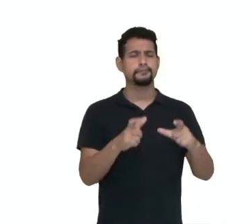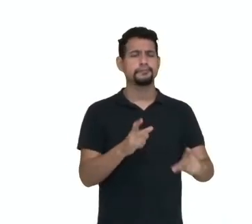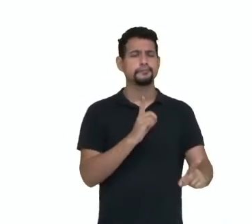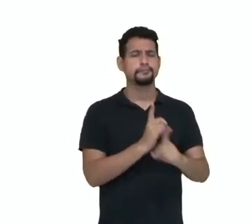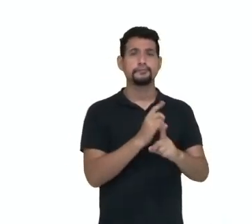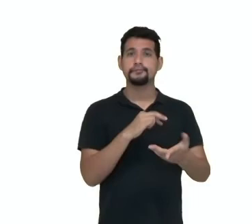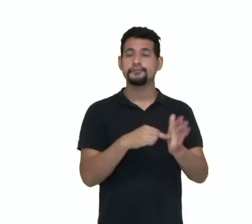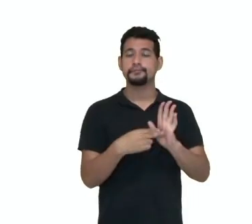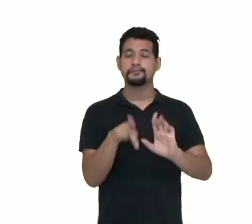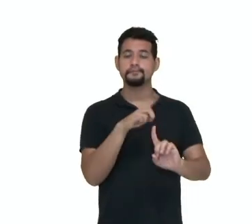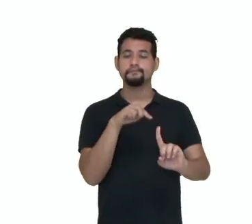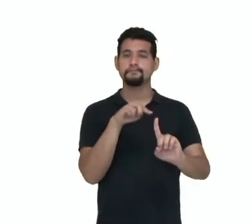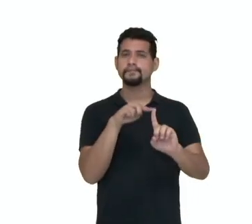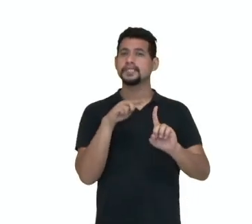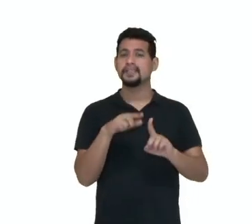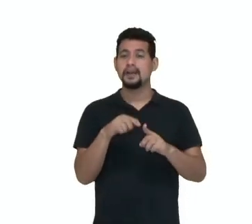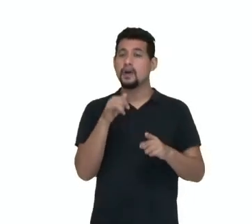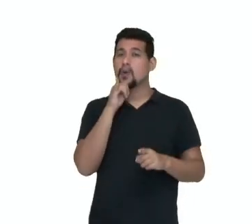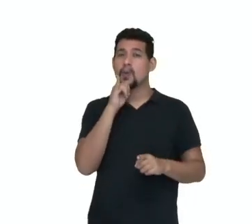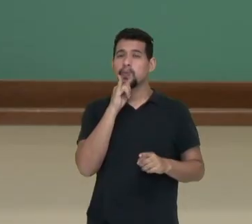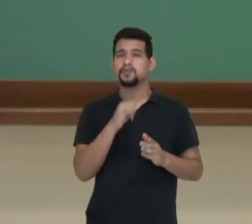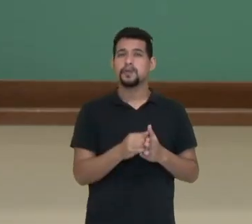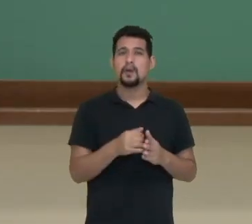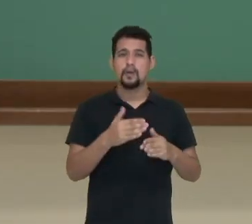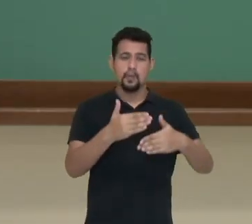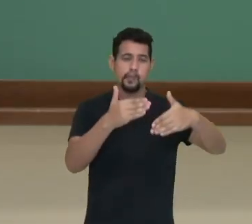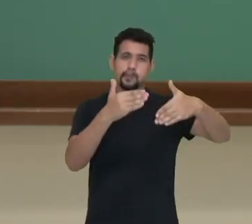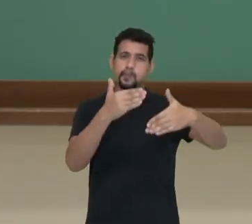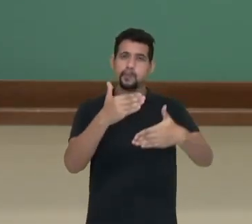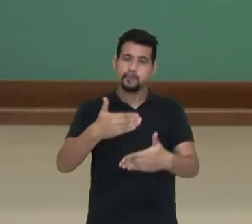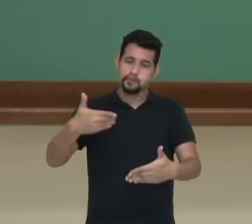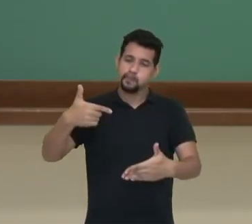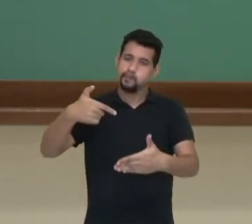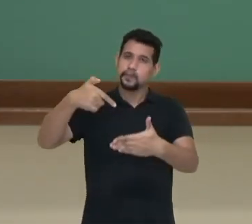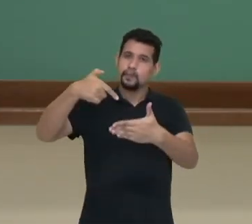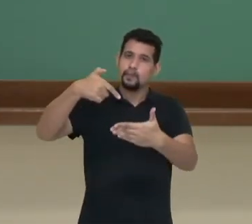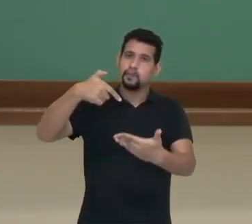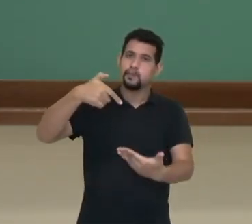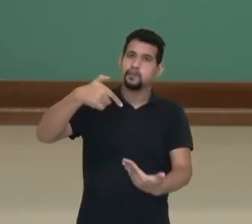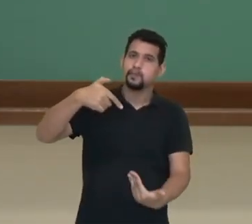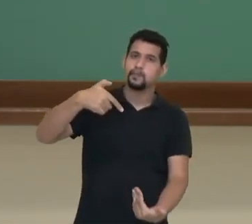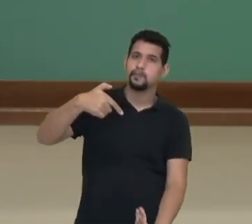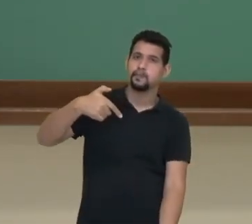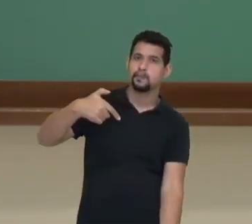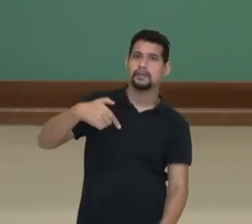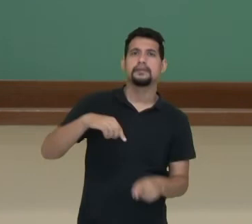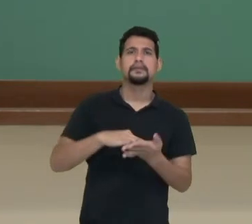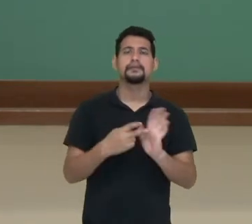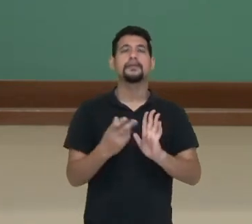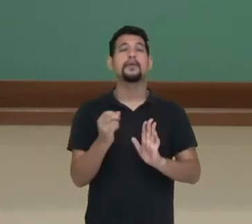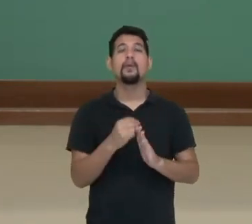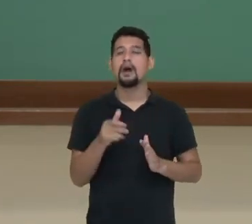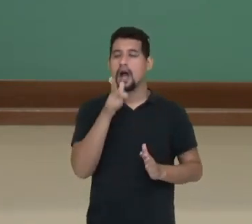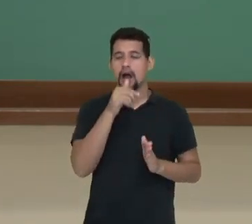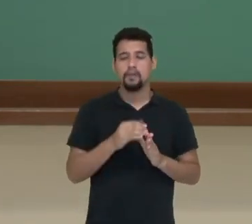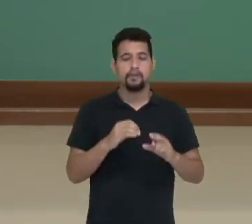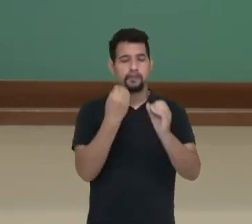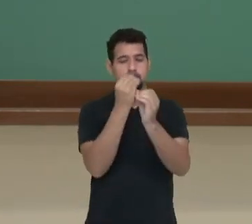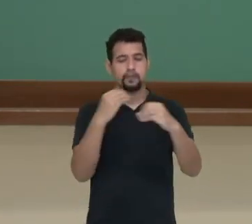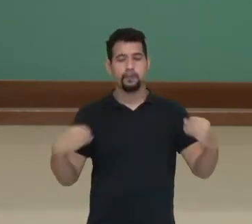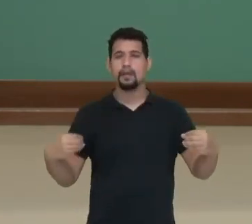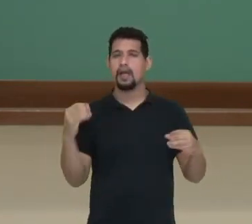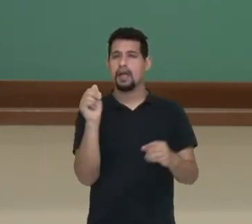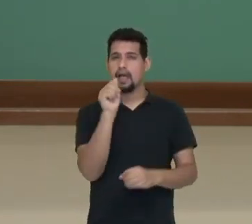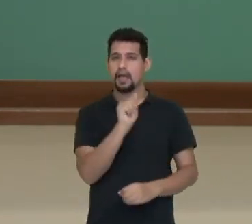e afundamento de submarinos do eixo, isso é, da Alemanha e da Itália, ao longo do Oceano Atlântico, principalmente